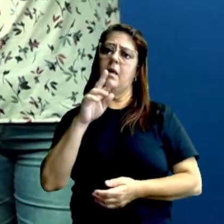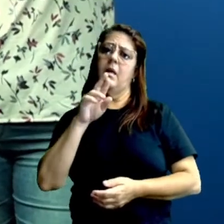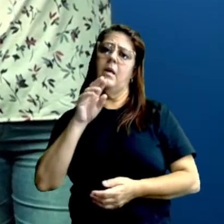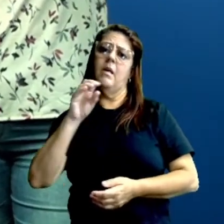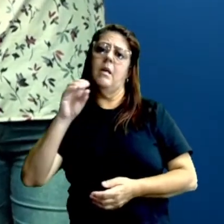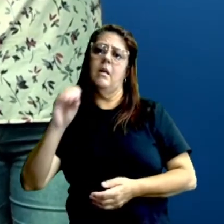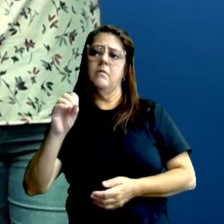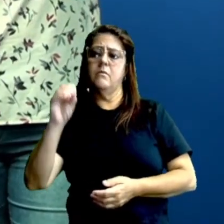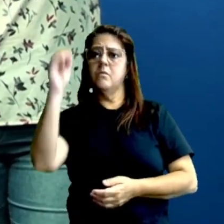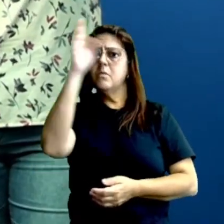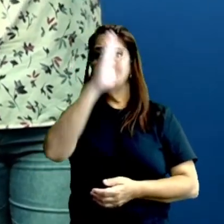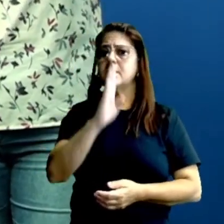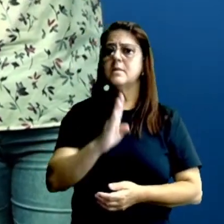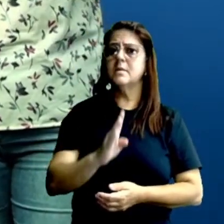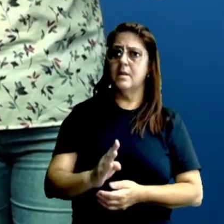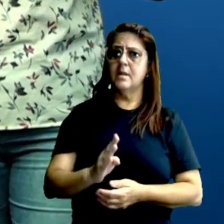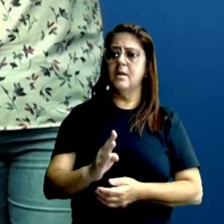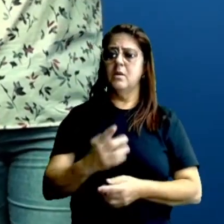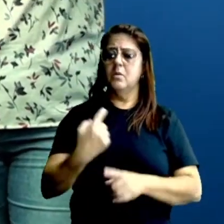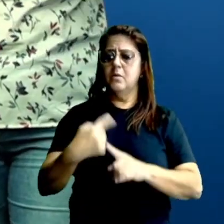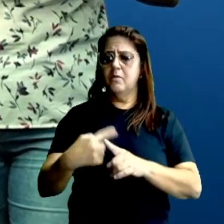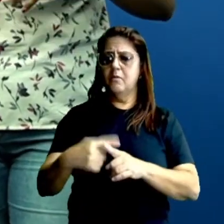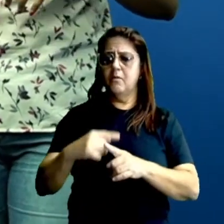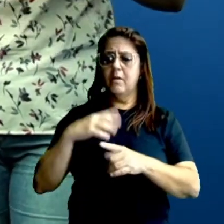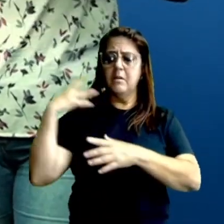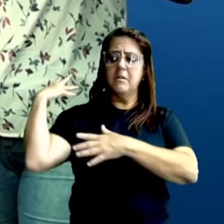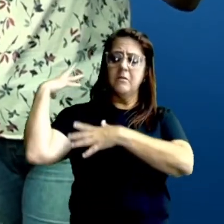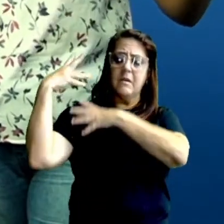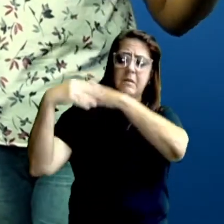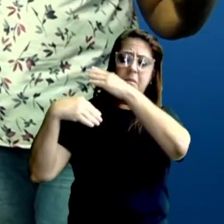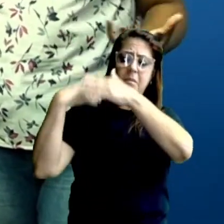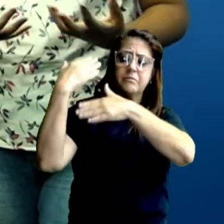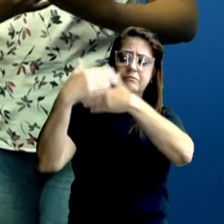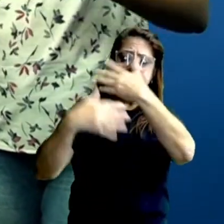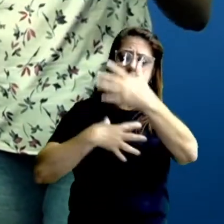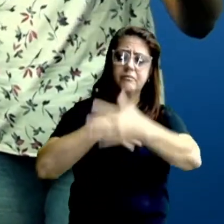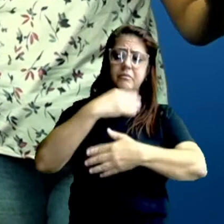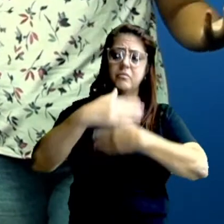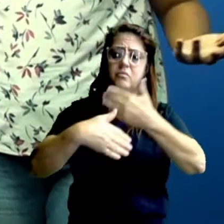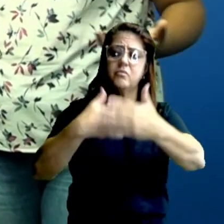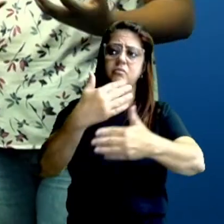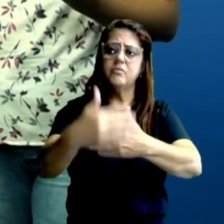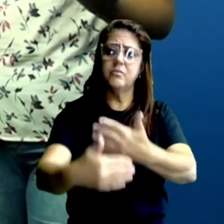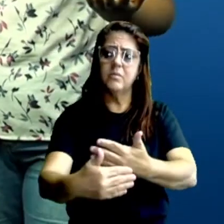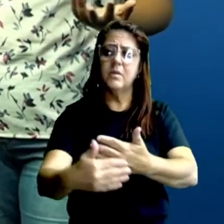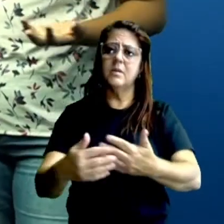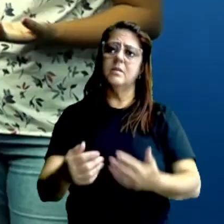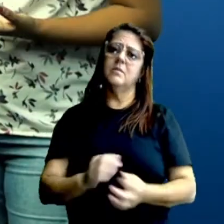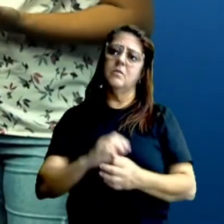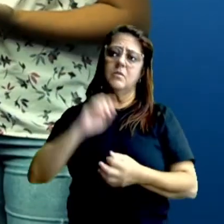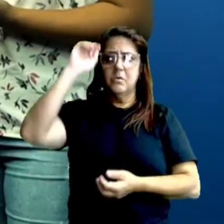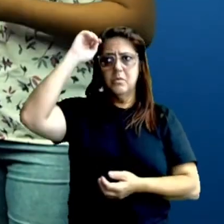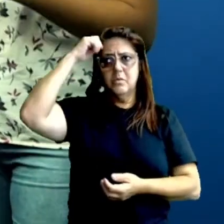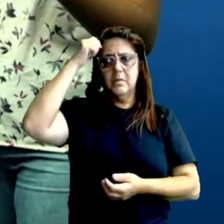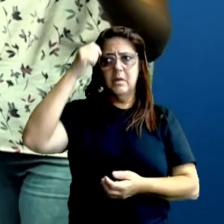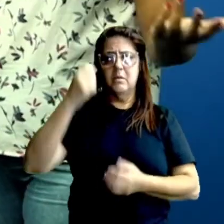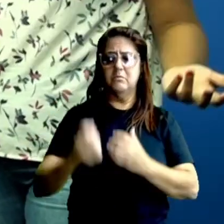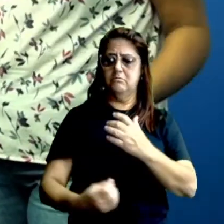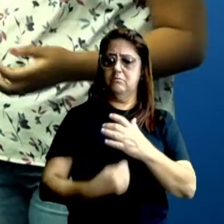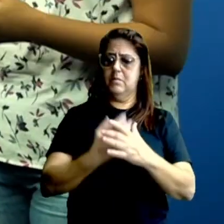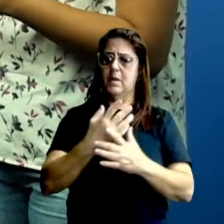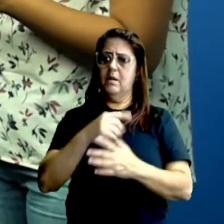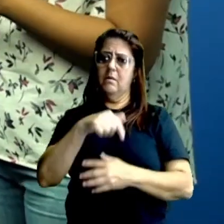identidade que descende da África mas que também em uma identidade que é construída aqui no Brasil